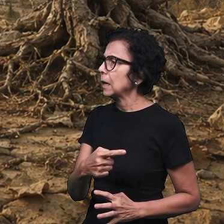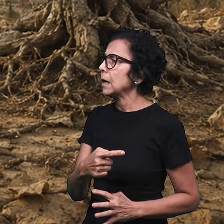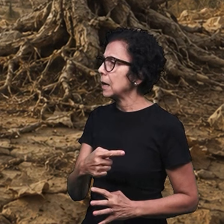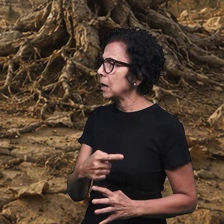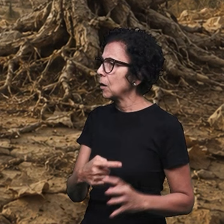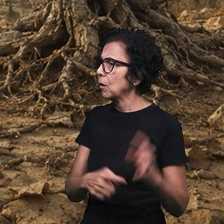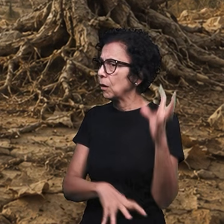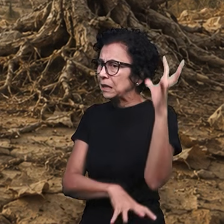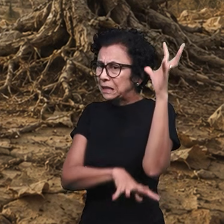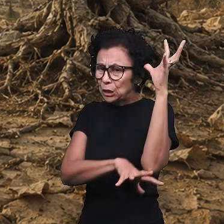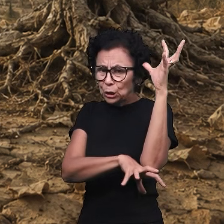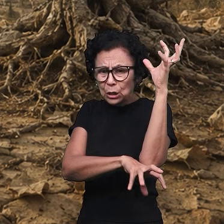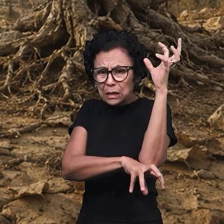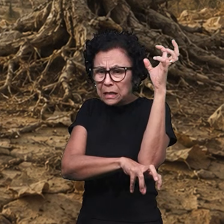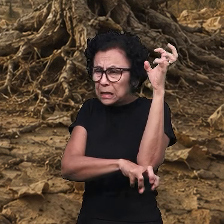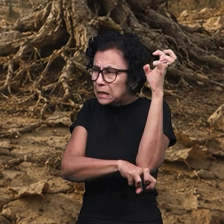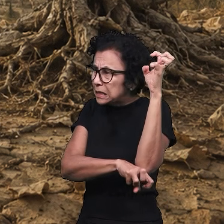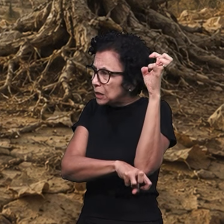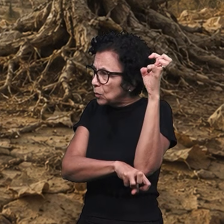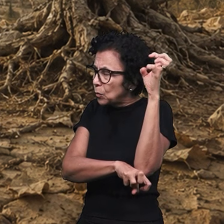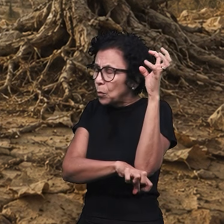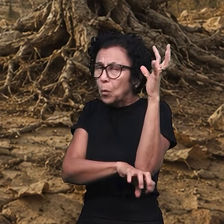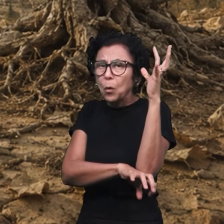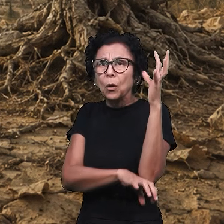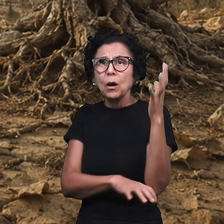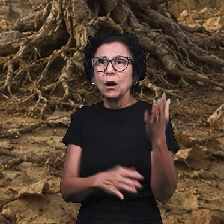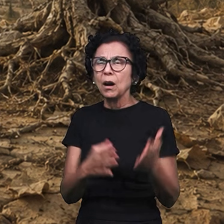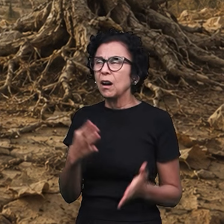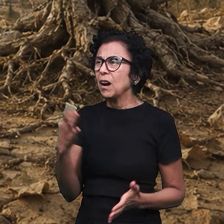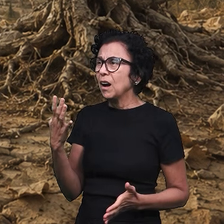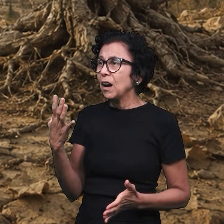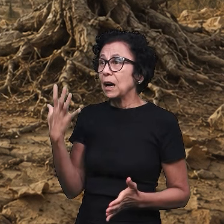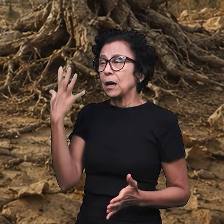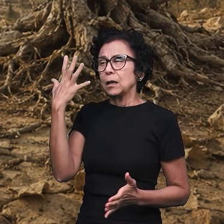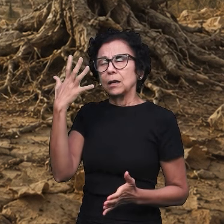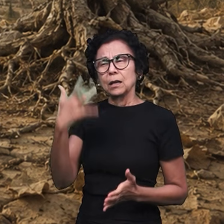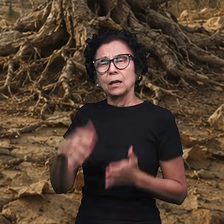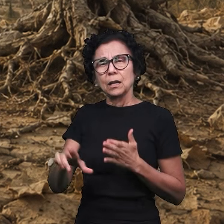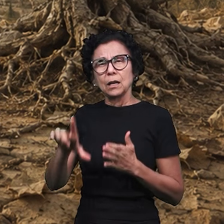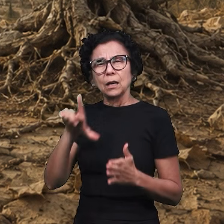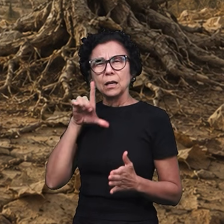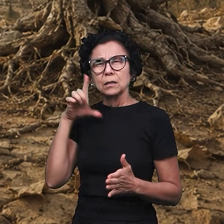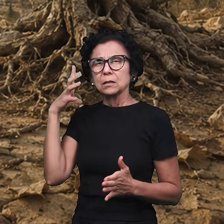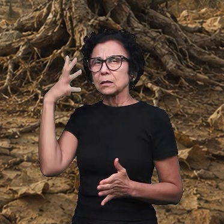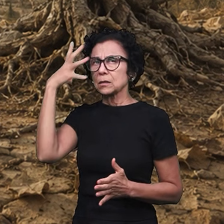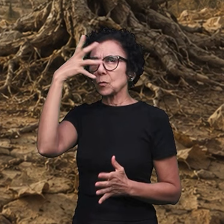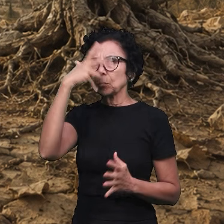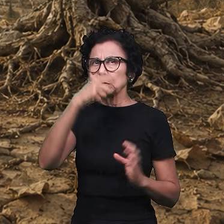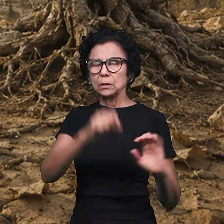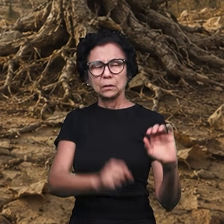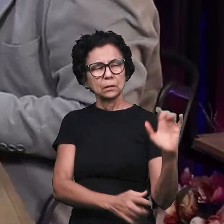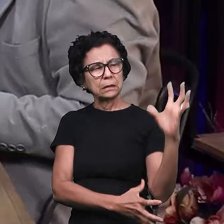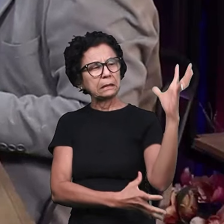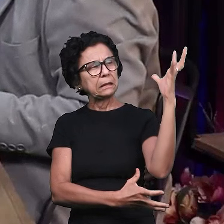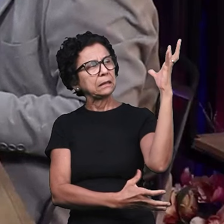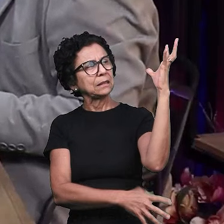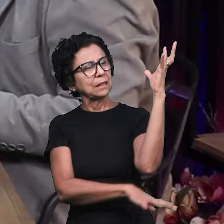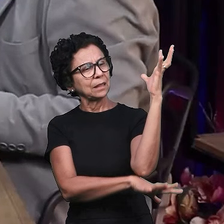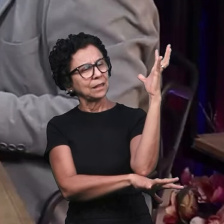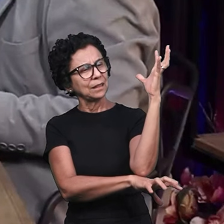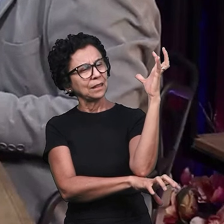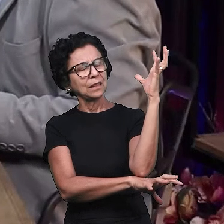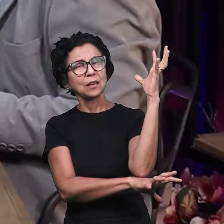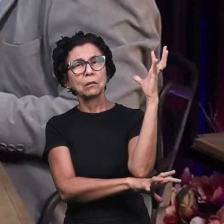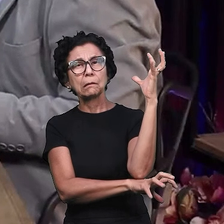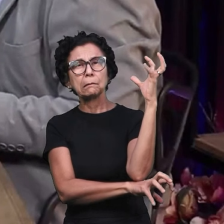a raiz, né? Então aquela figueira frondosa que não tinha frutos, o resultado agora é